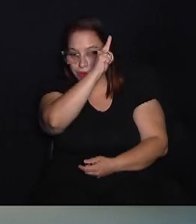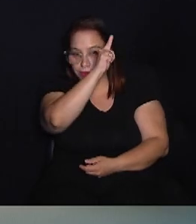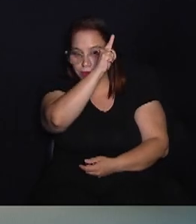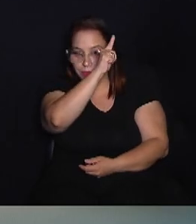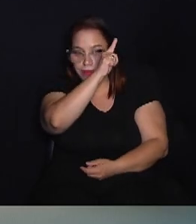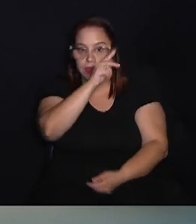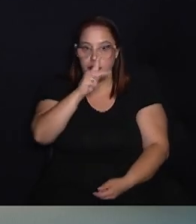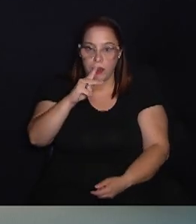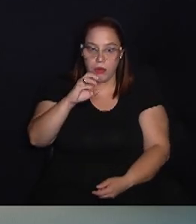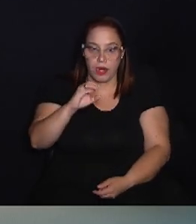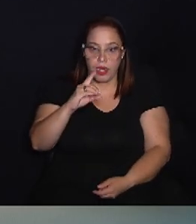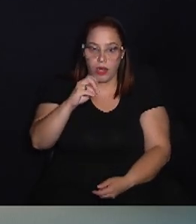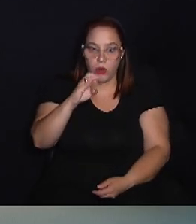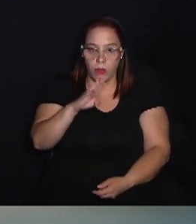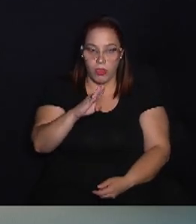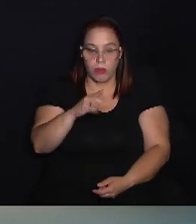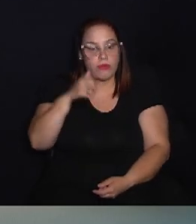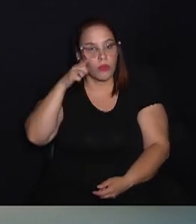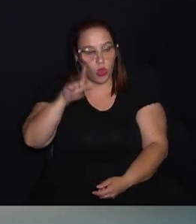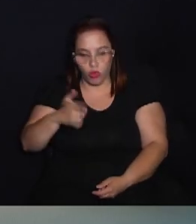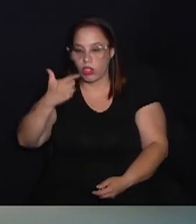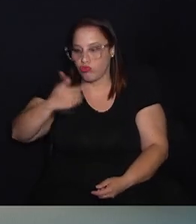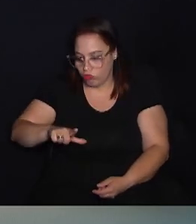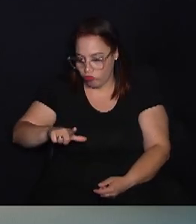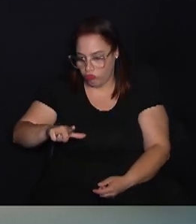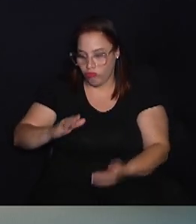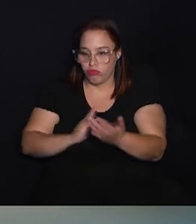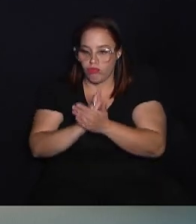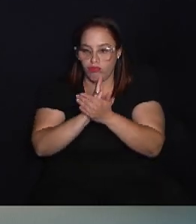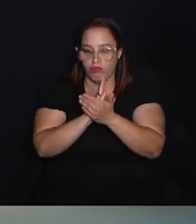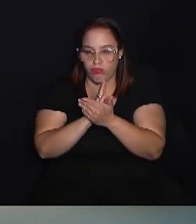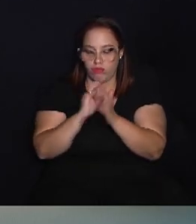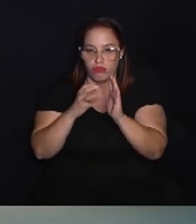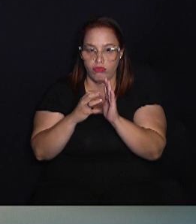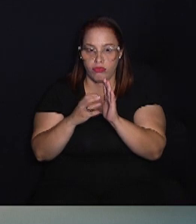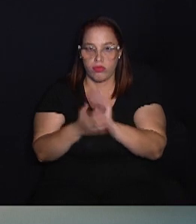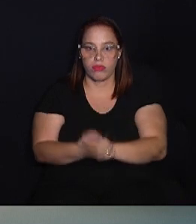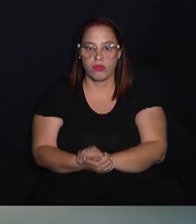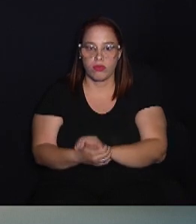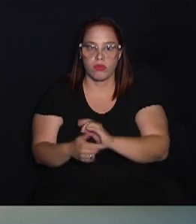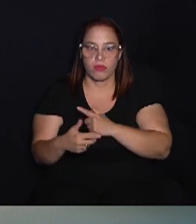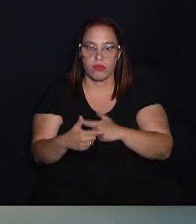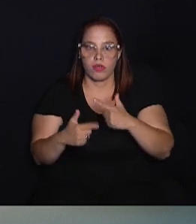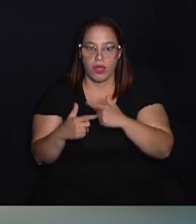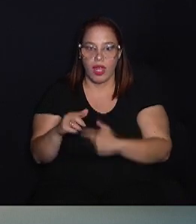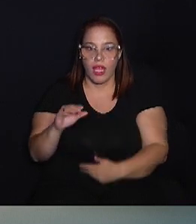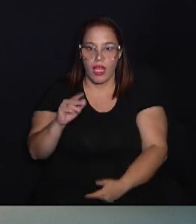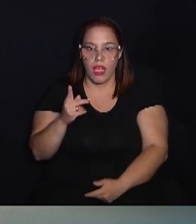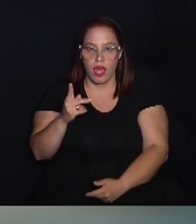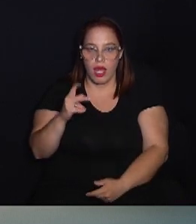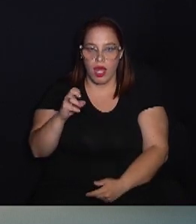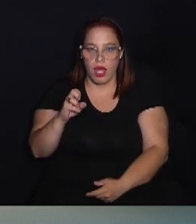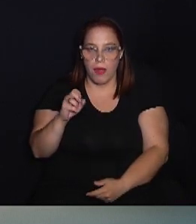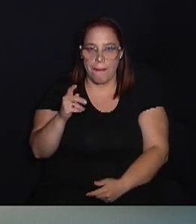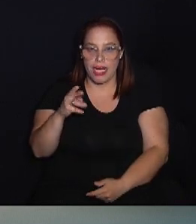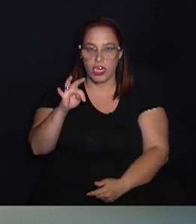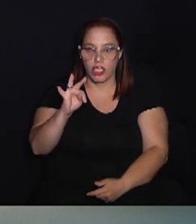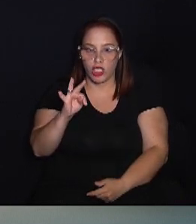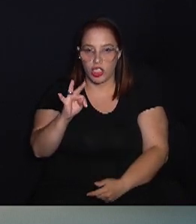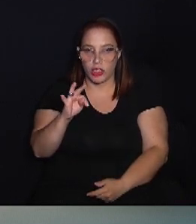do PSOL, pela primeira vez vai ocupar uma cadeira aqui na Câmara Municipal de Campinas, uma das 5 mulheres.